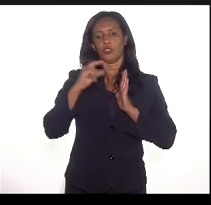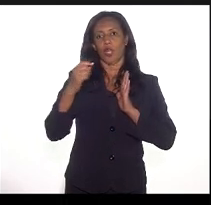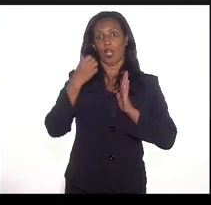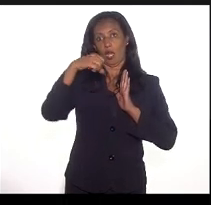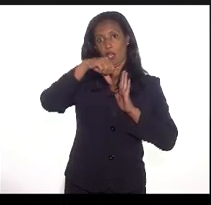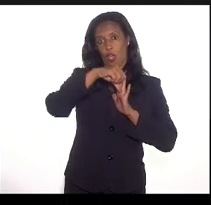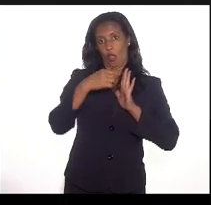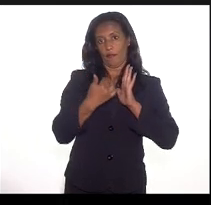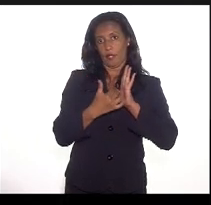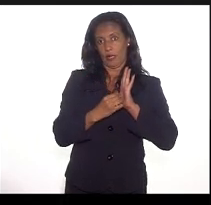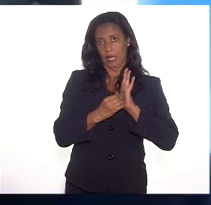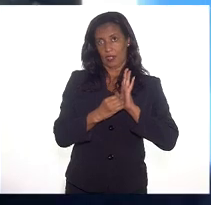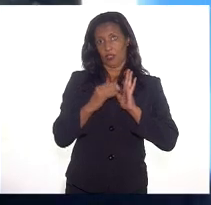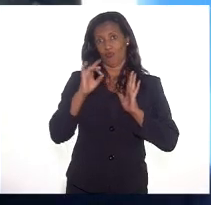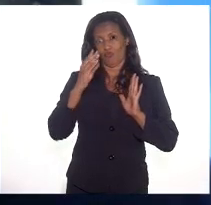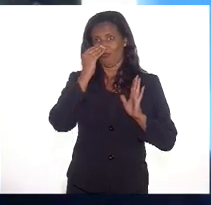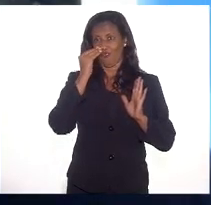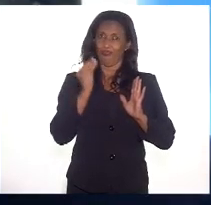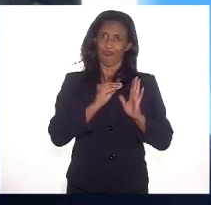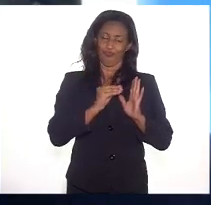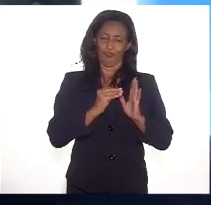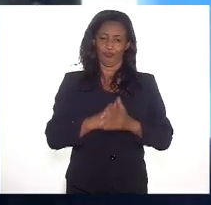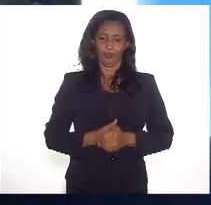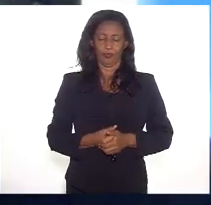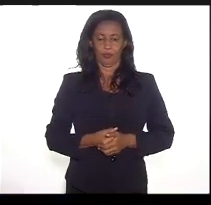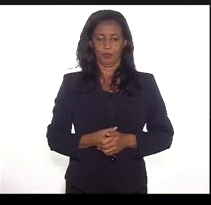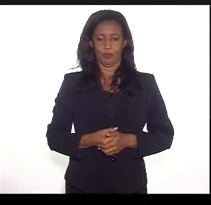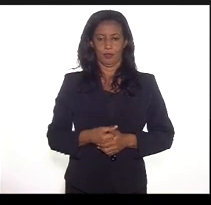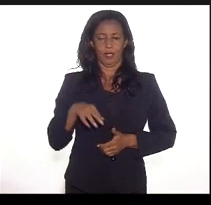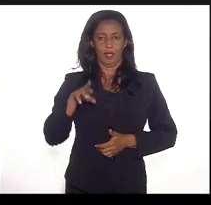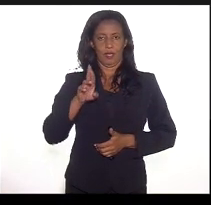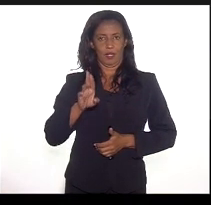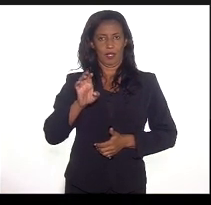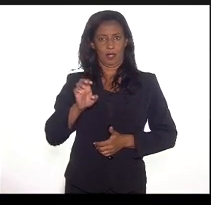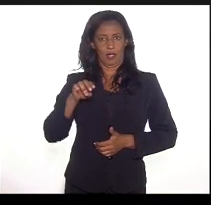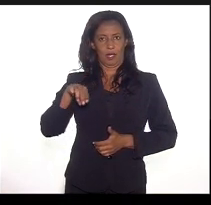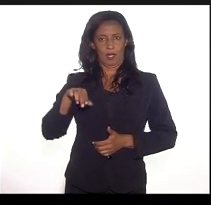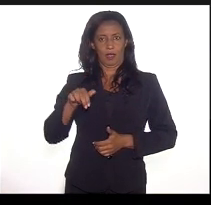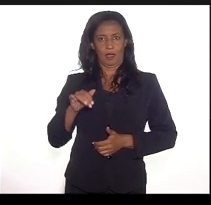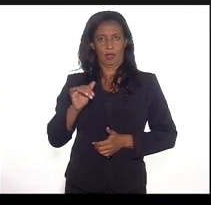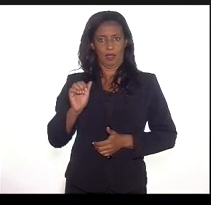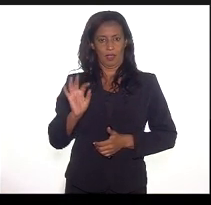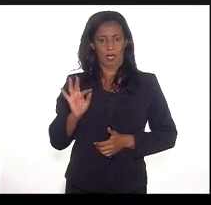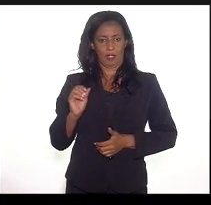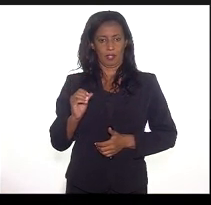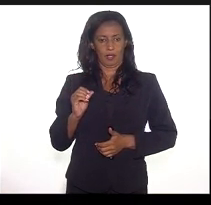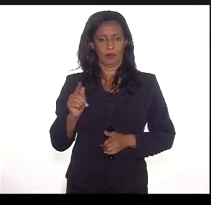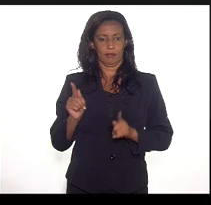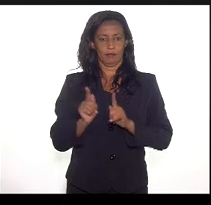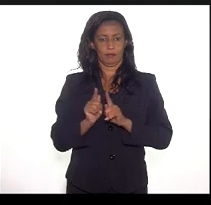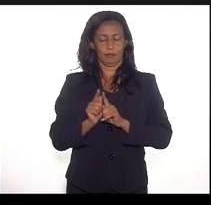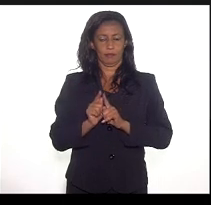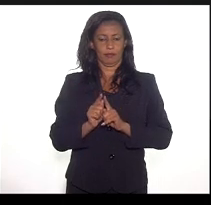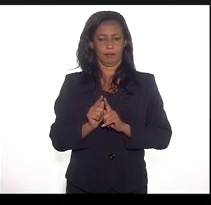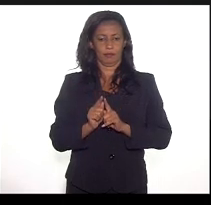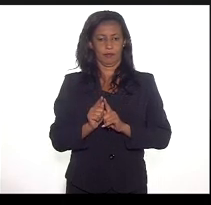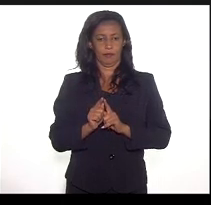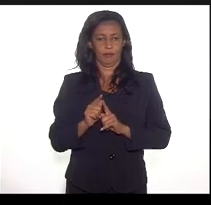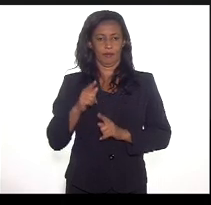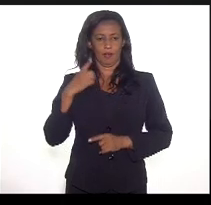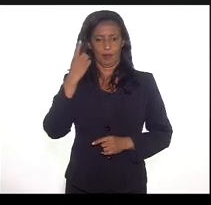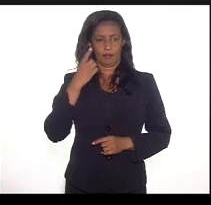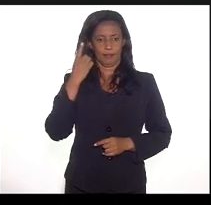10, porém estão prejudicadas. A deputada Renata Souza tem um para rejeição da emenda 5, que está aprovada. Deputada